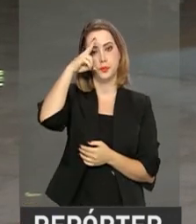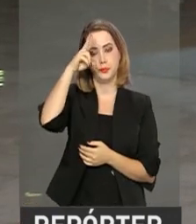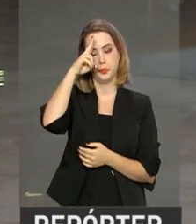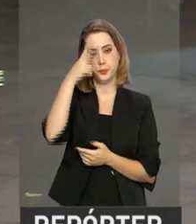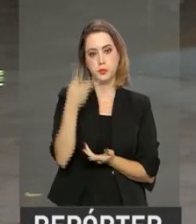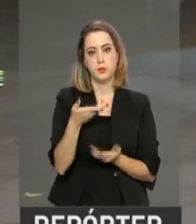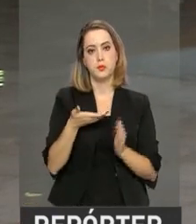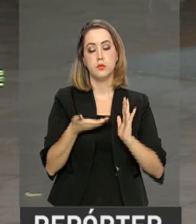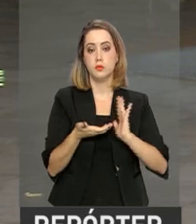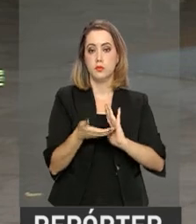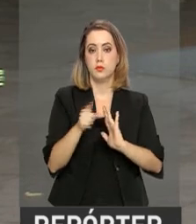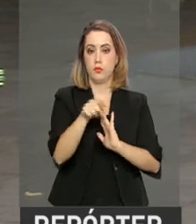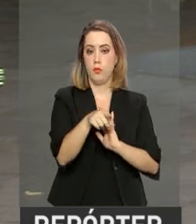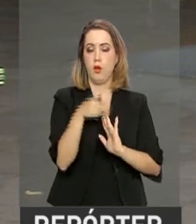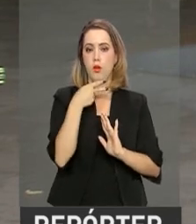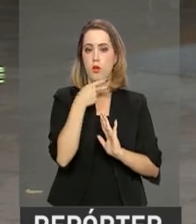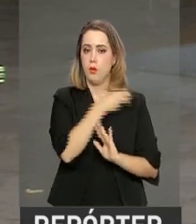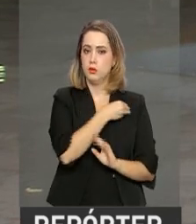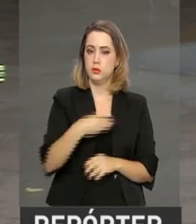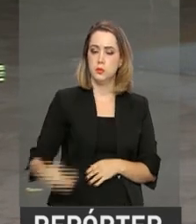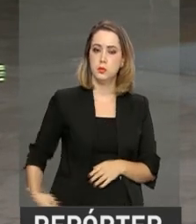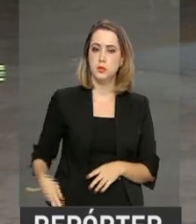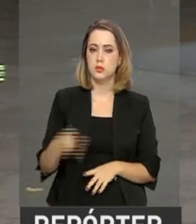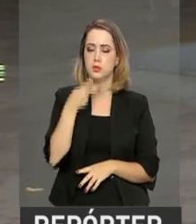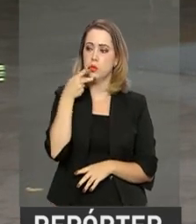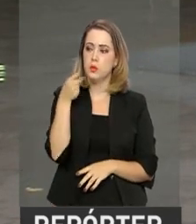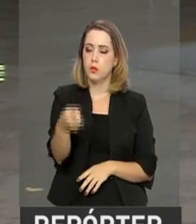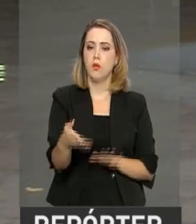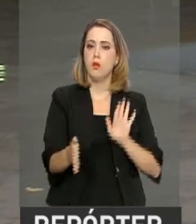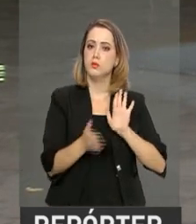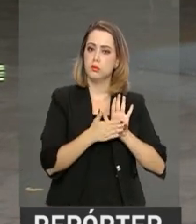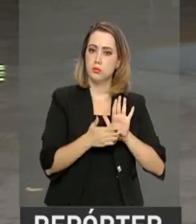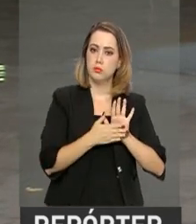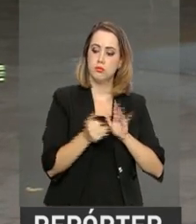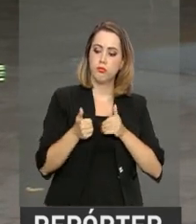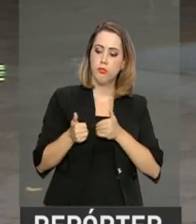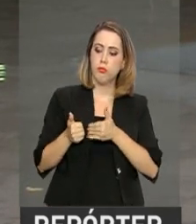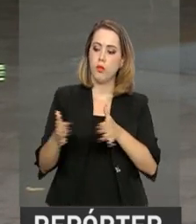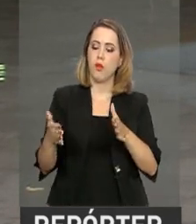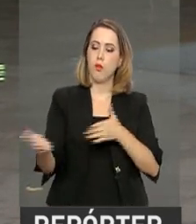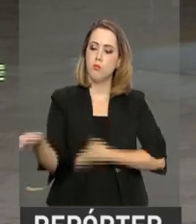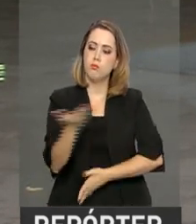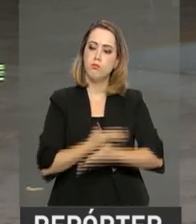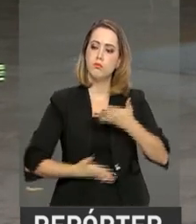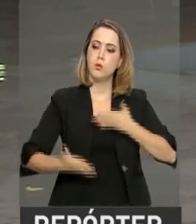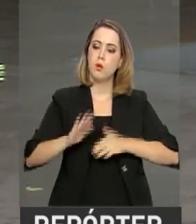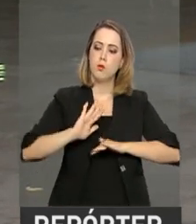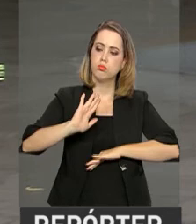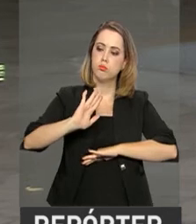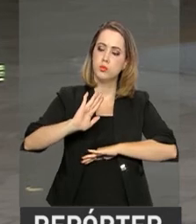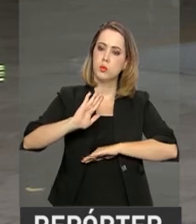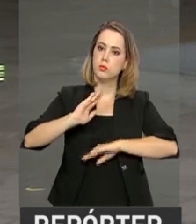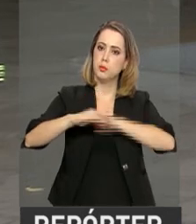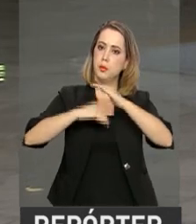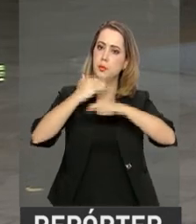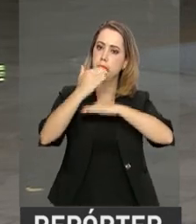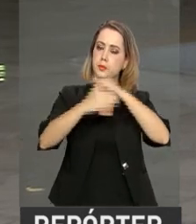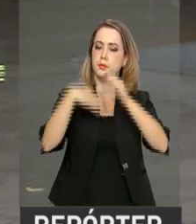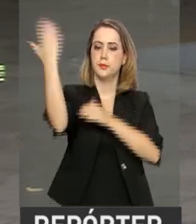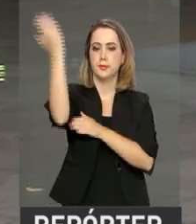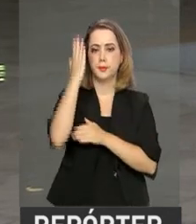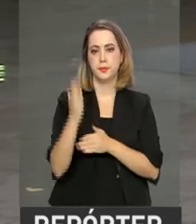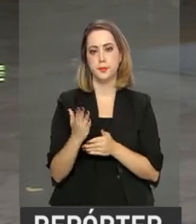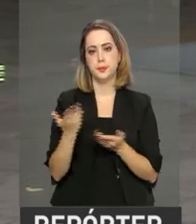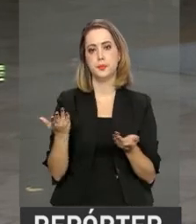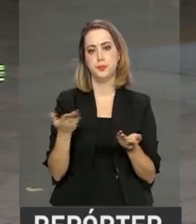marcos pereira disse que a proposta ela abre um novo ciclo de desenvolvimento no brasil